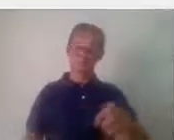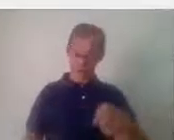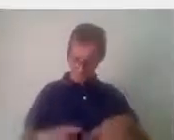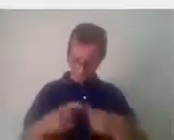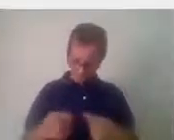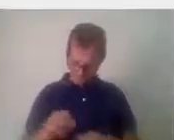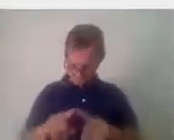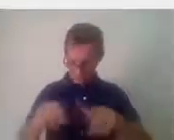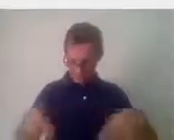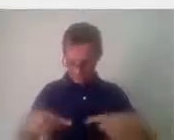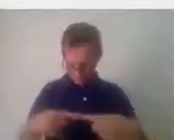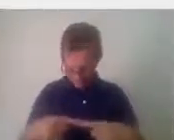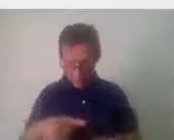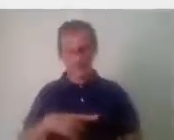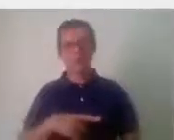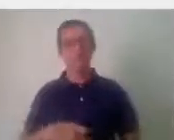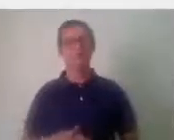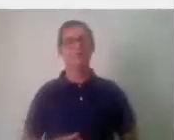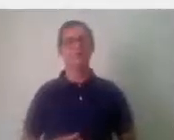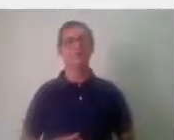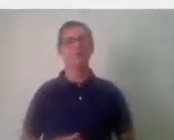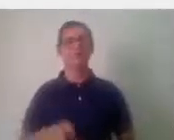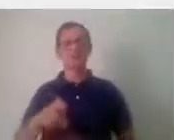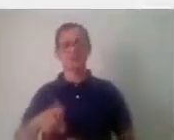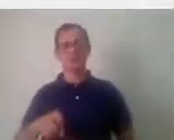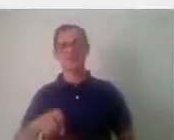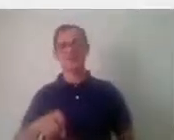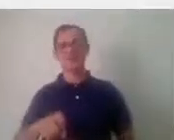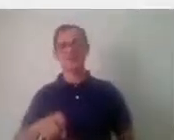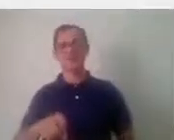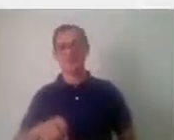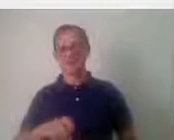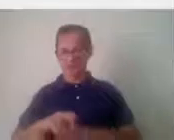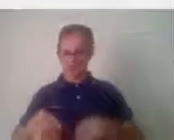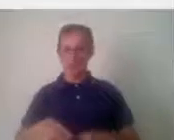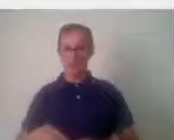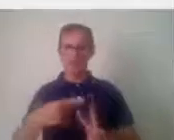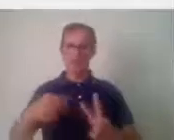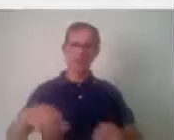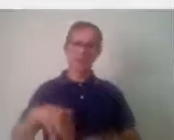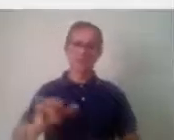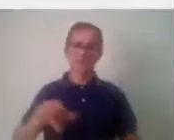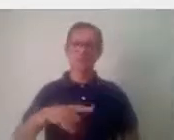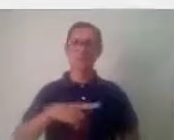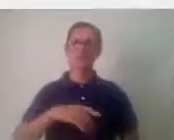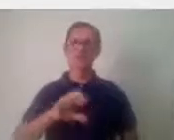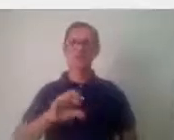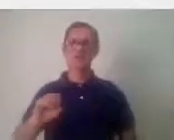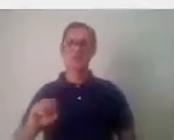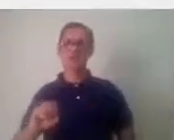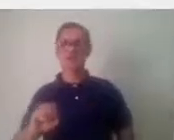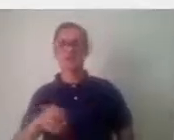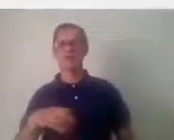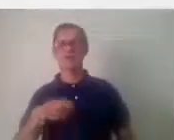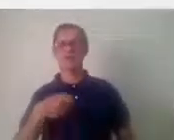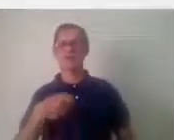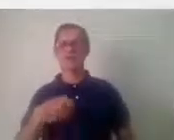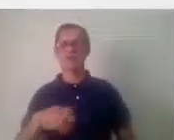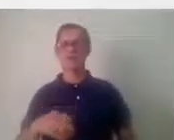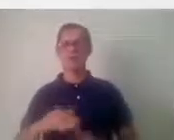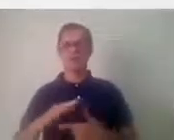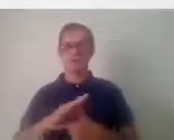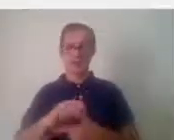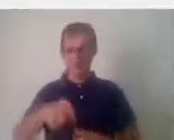em que a região dela é dada de x variando de 0 a π e o y variando de 0 a seno de